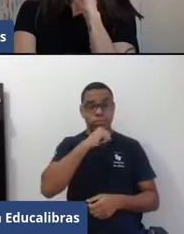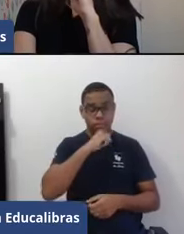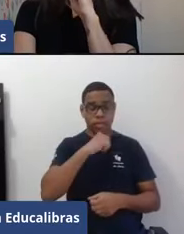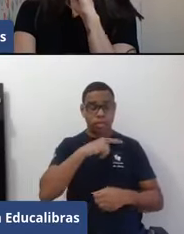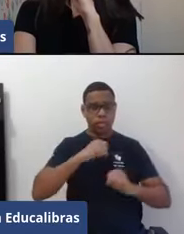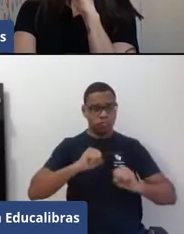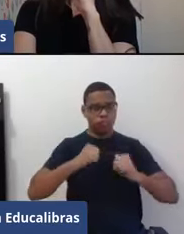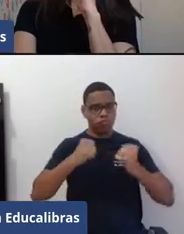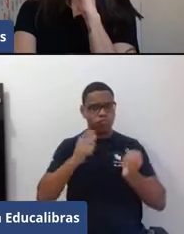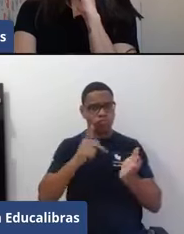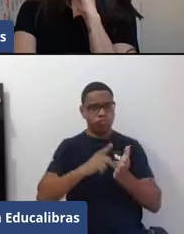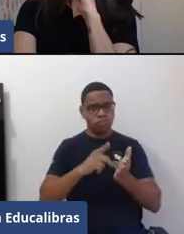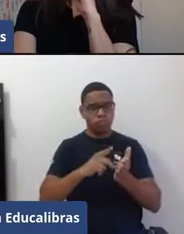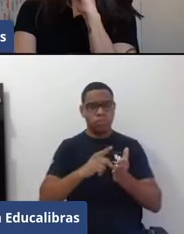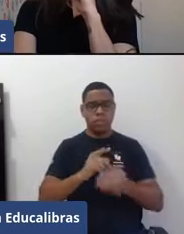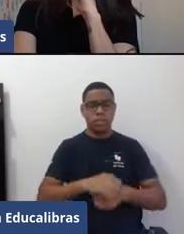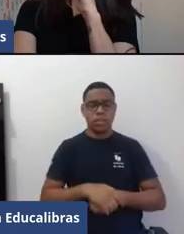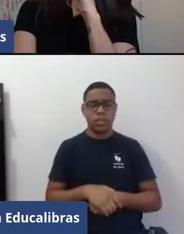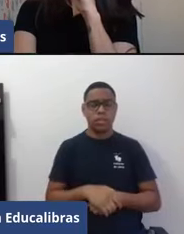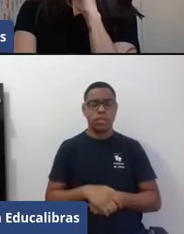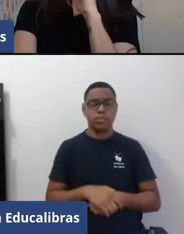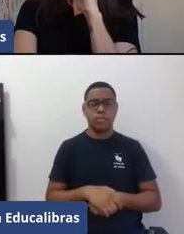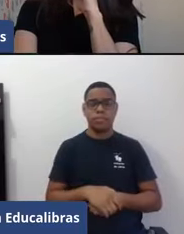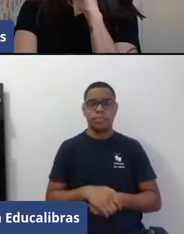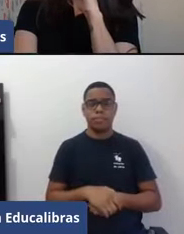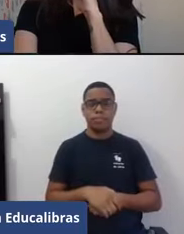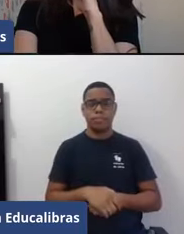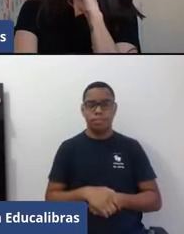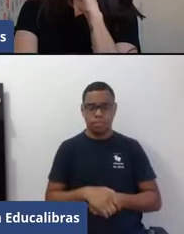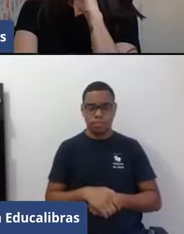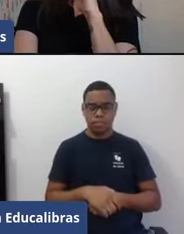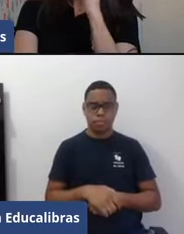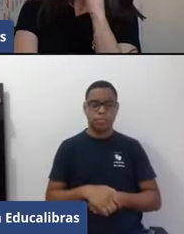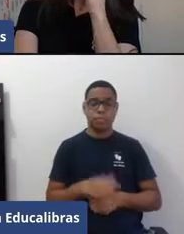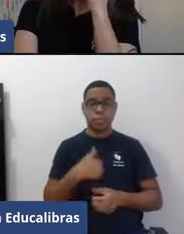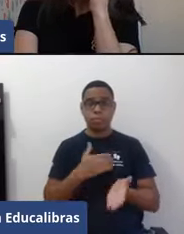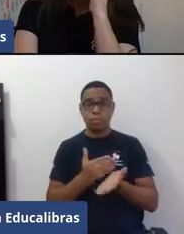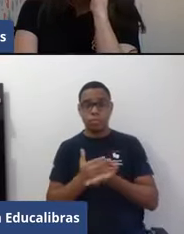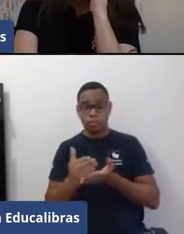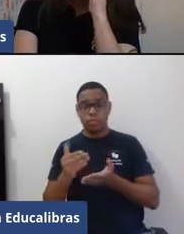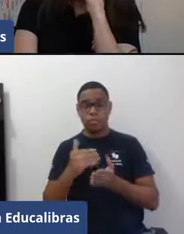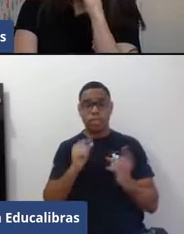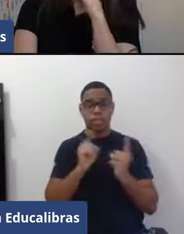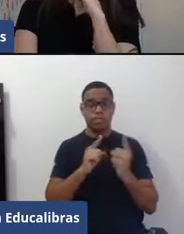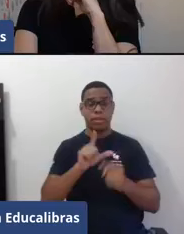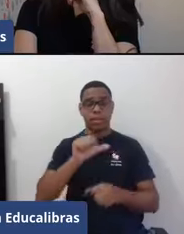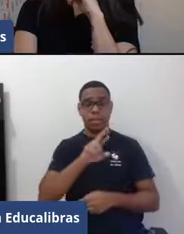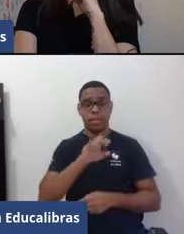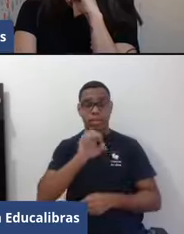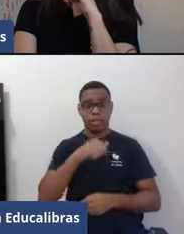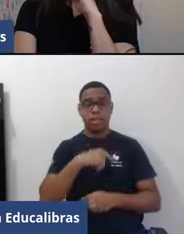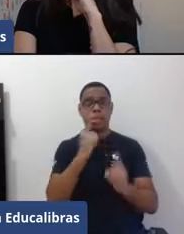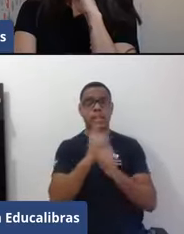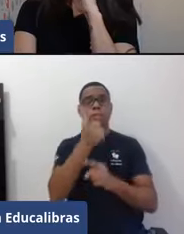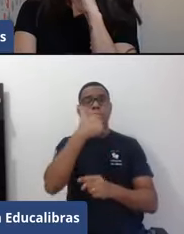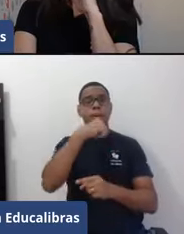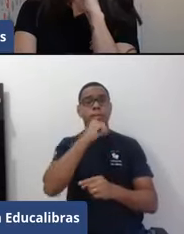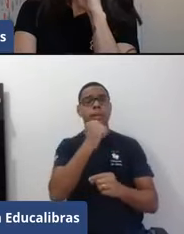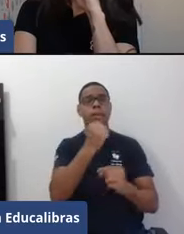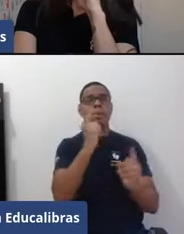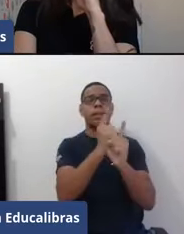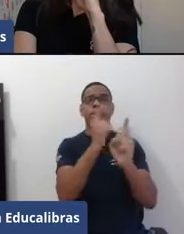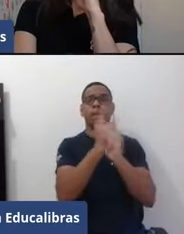mães em São Francisco, quando eu comecei com atendimento com a Larissa, e onde eu encontrava muitas mães. E